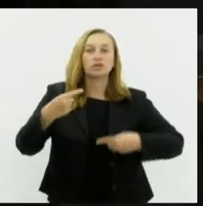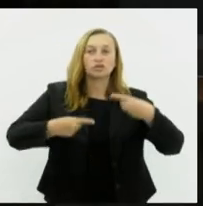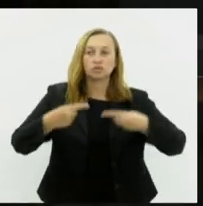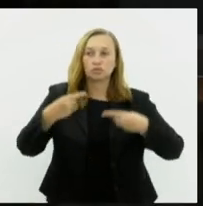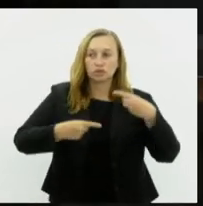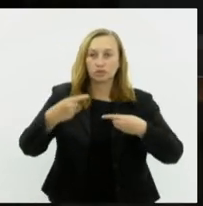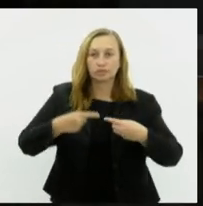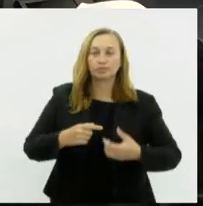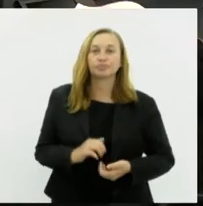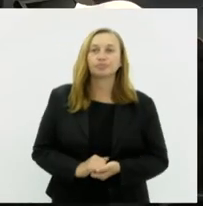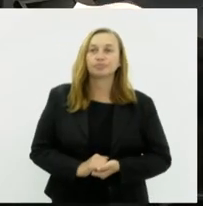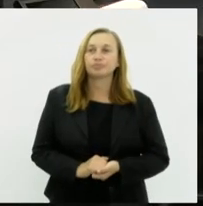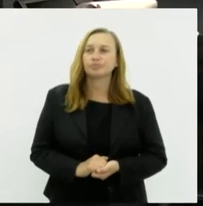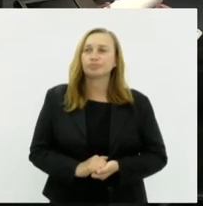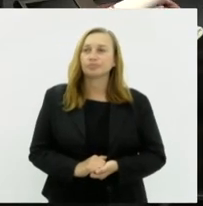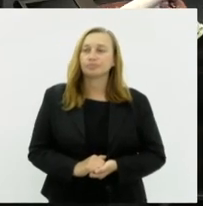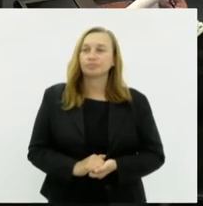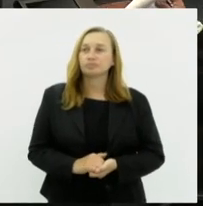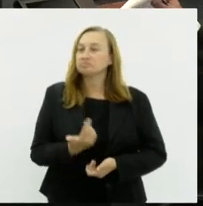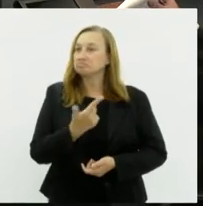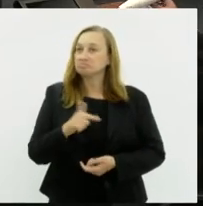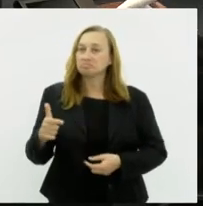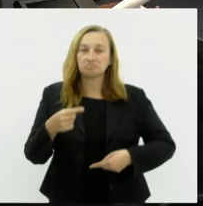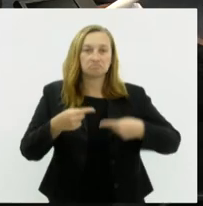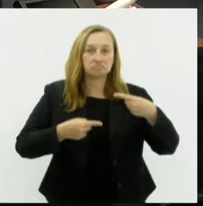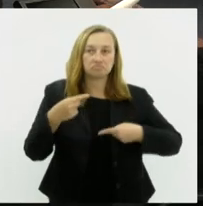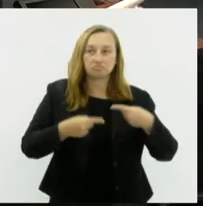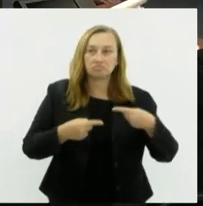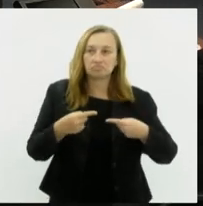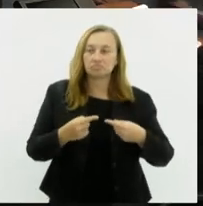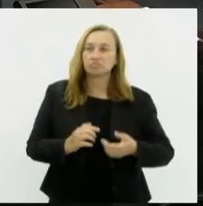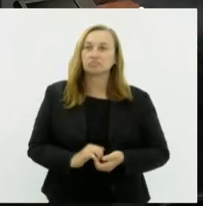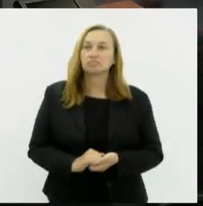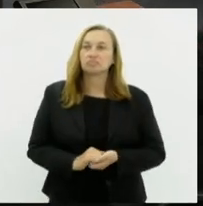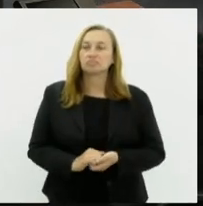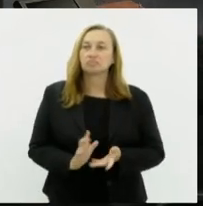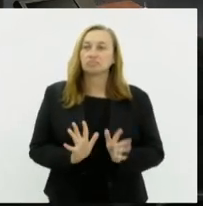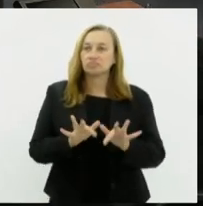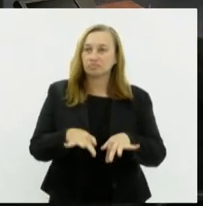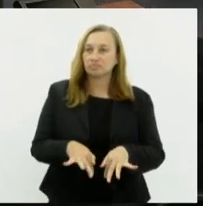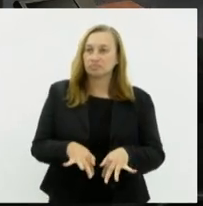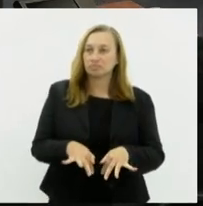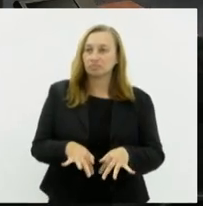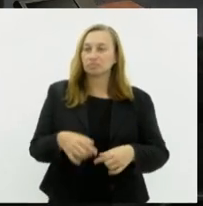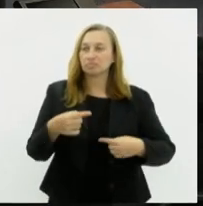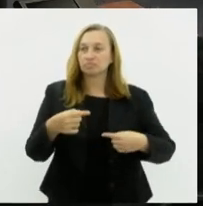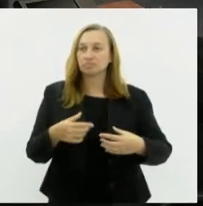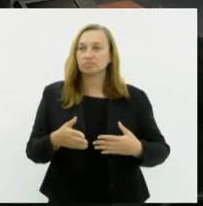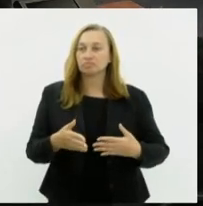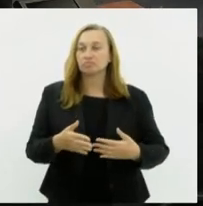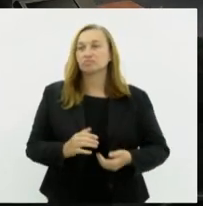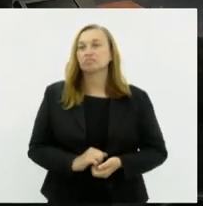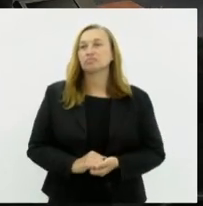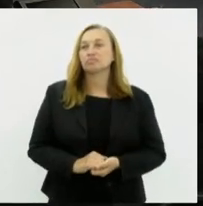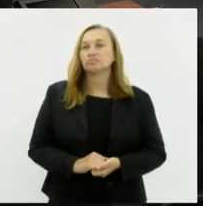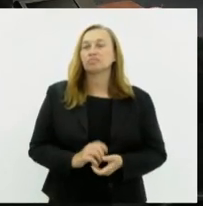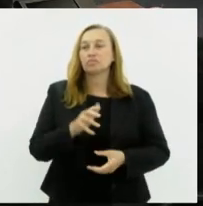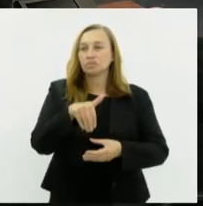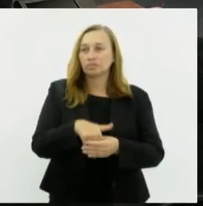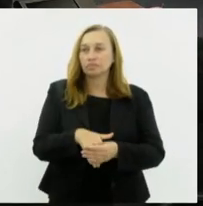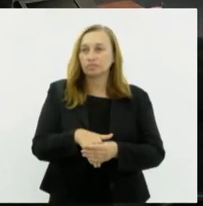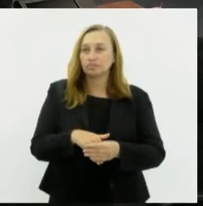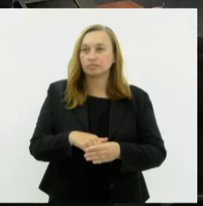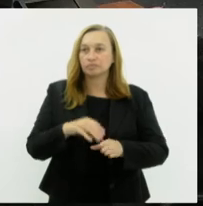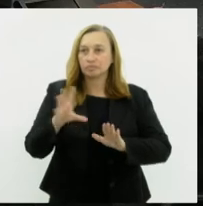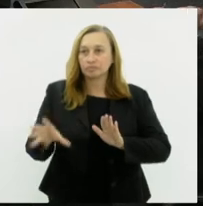discussão. Não havendo quem queira discutir, encerrada a discussão. Em votação,